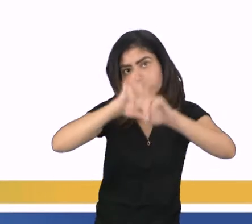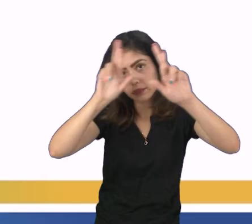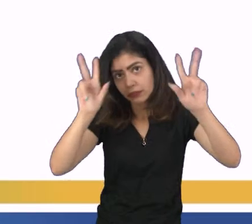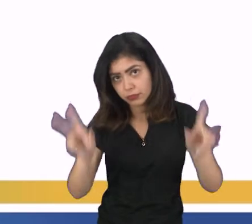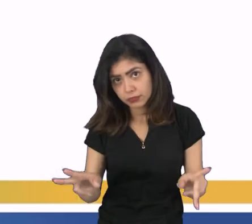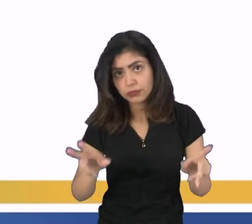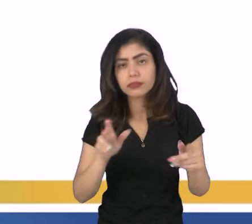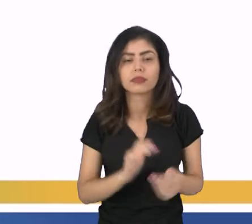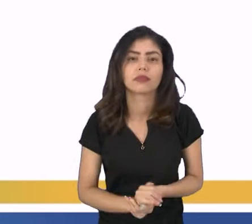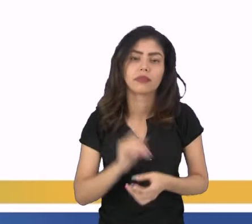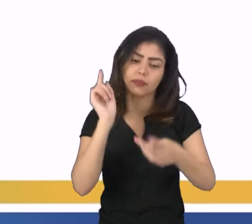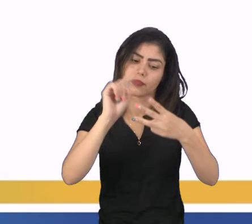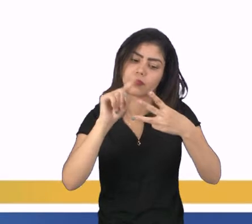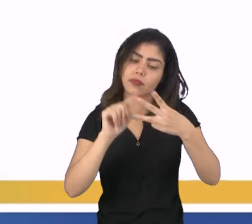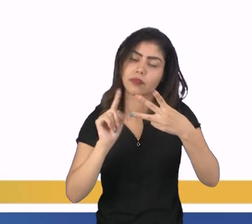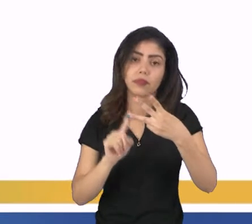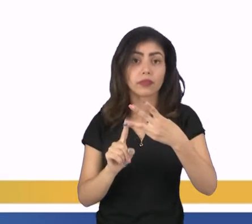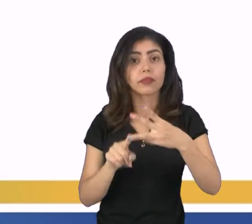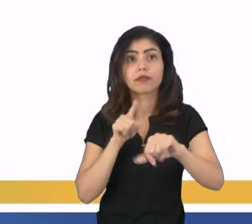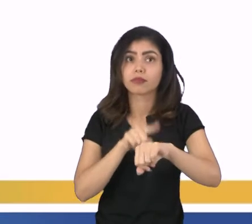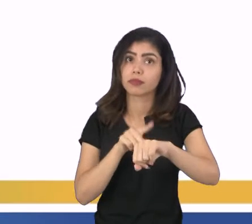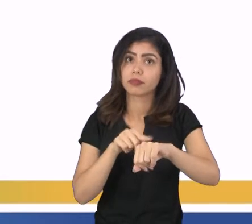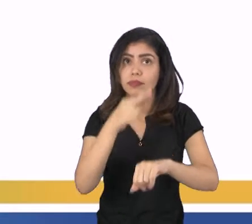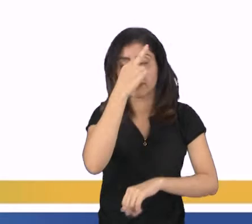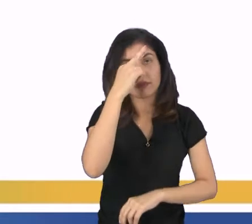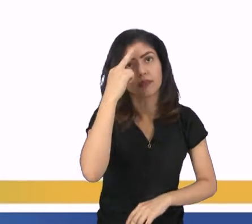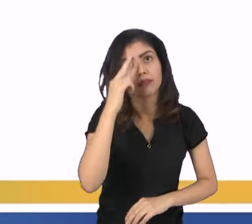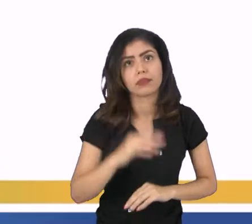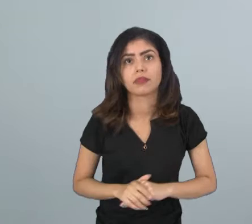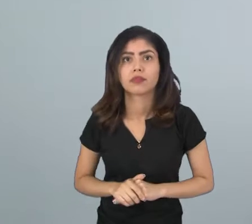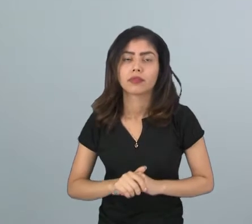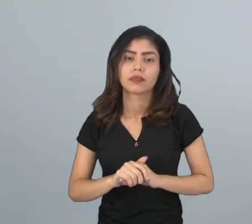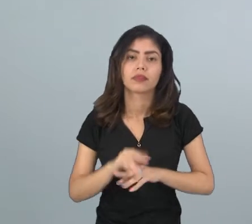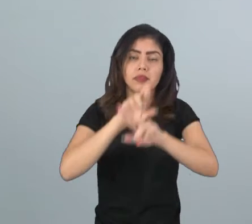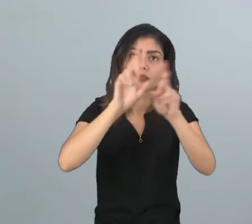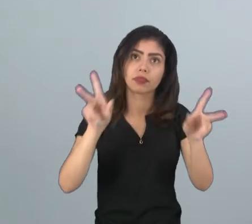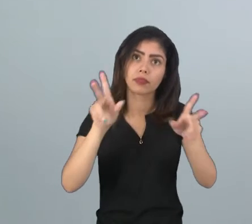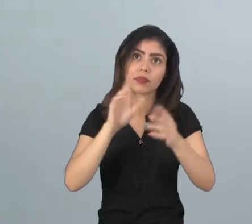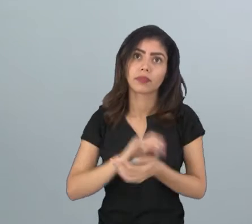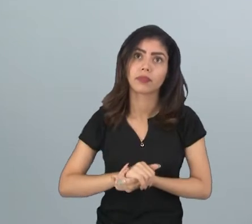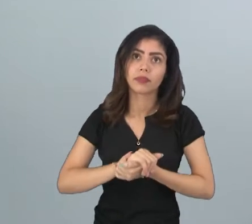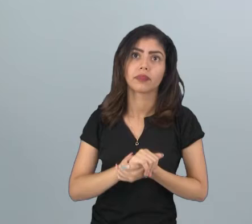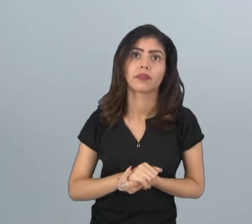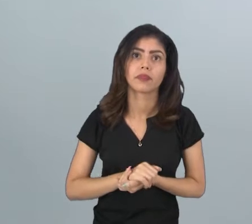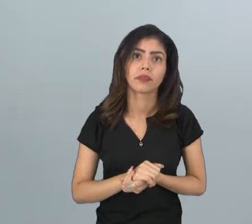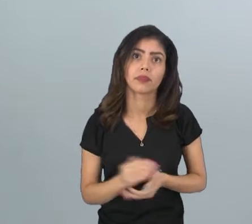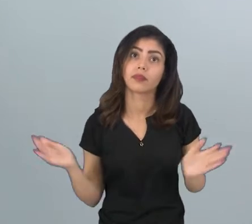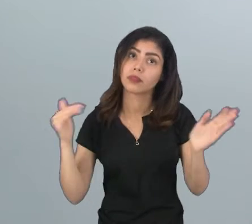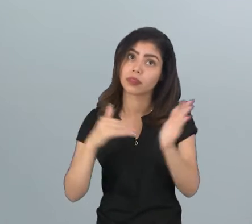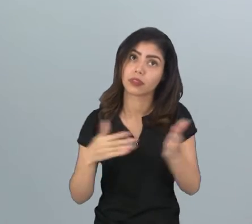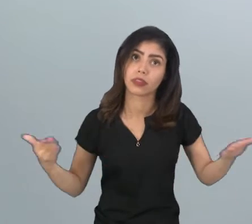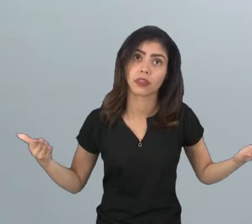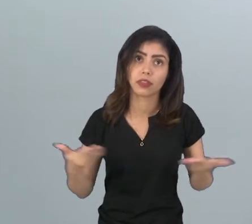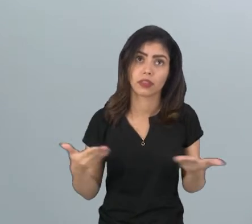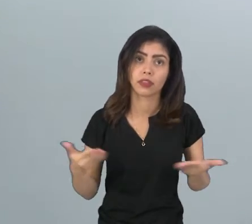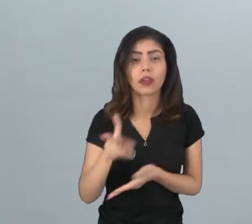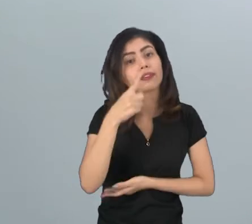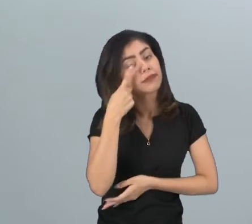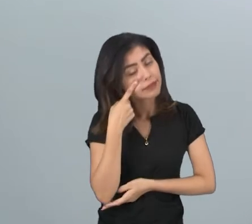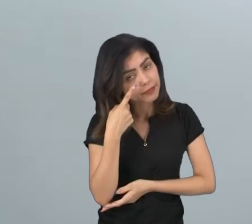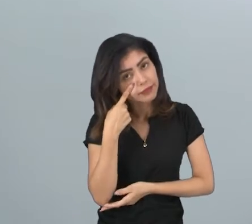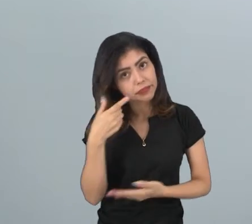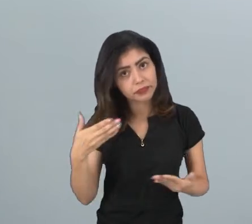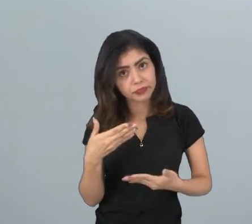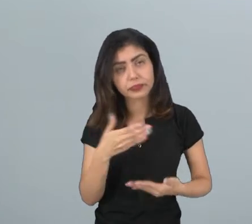presente em 3 situações no tempo histórico, em formas diferentes, até ela se configurar essa forma que você